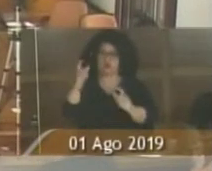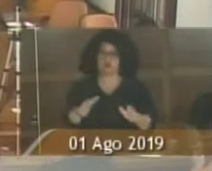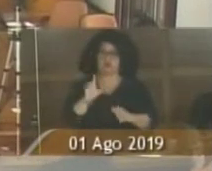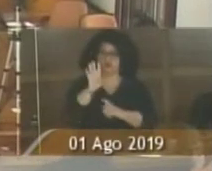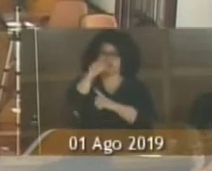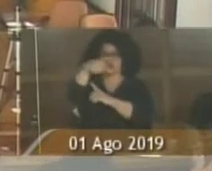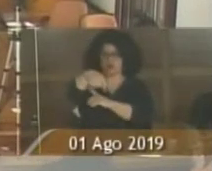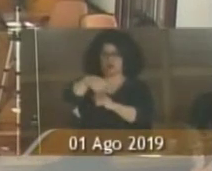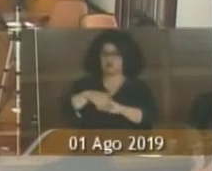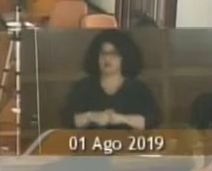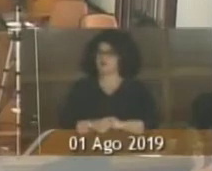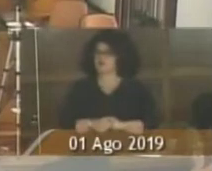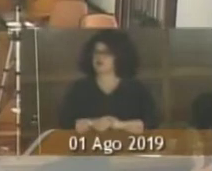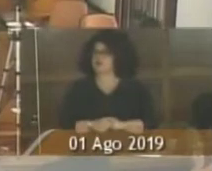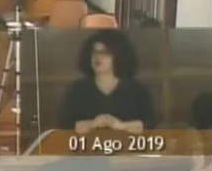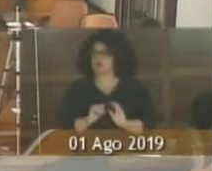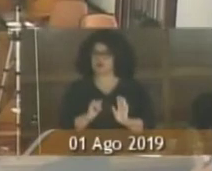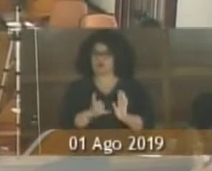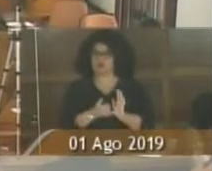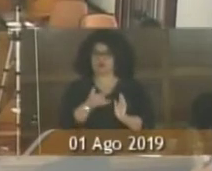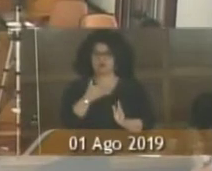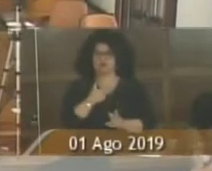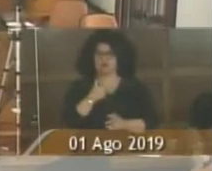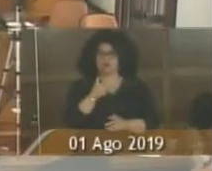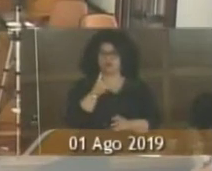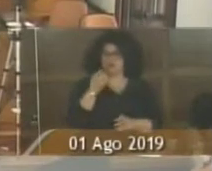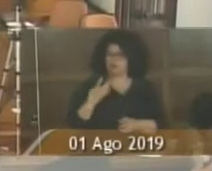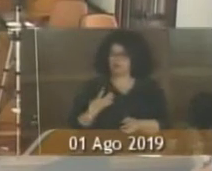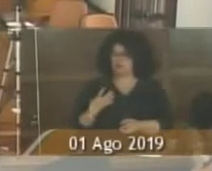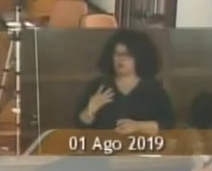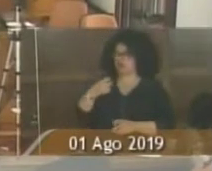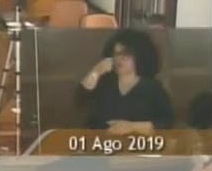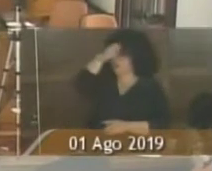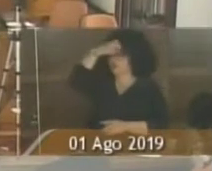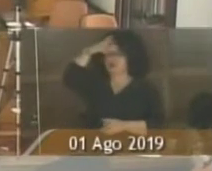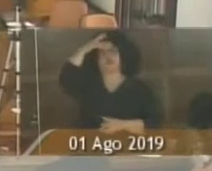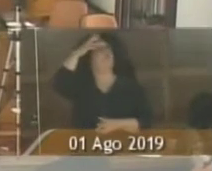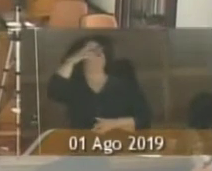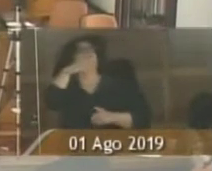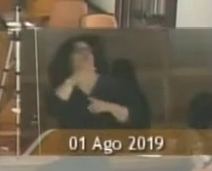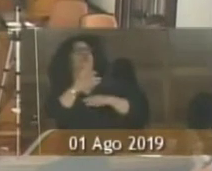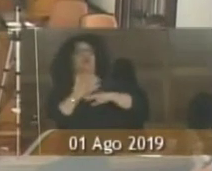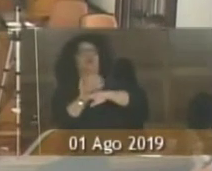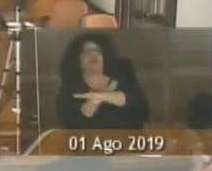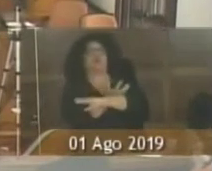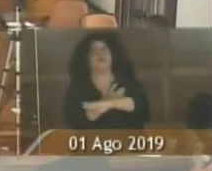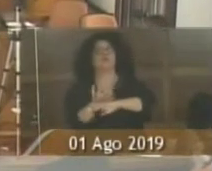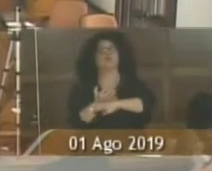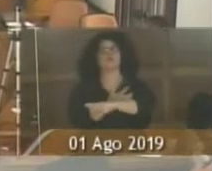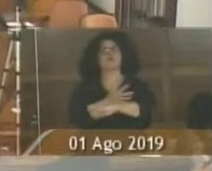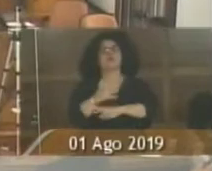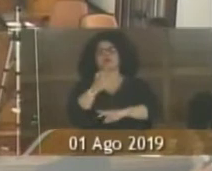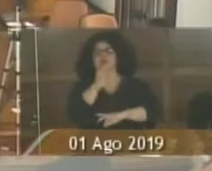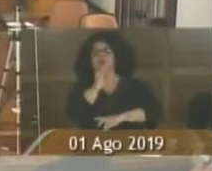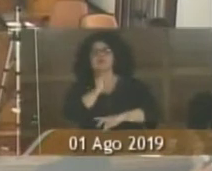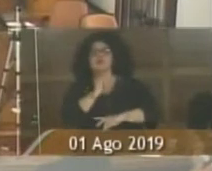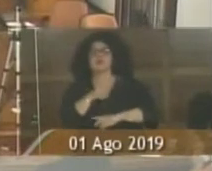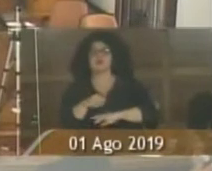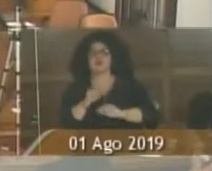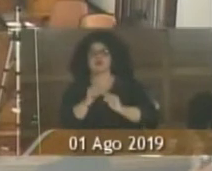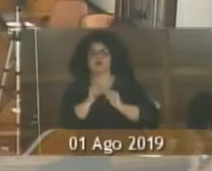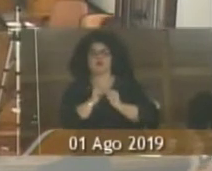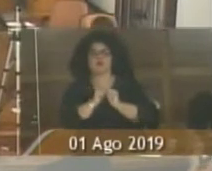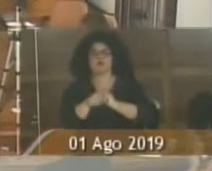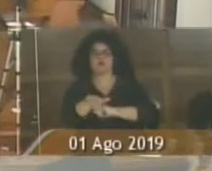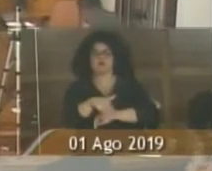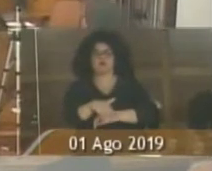Banqueta. Indicação número 2264, indicando ao prefeito municipal a colocação de grama sintética no campo da rua